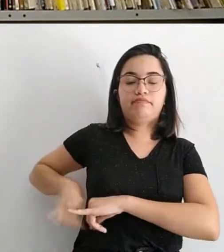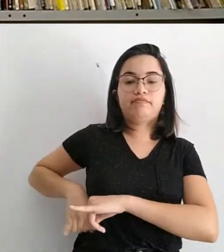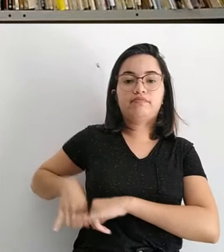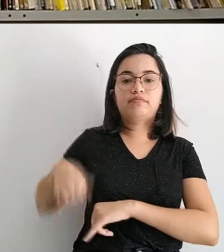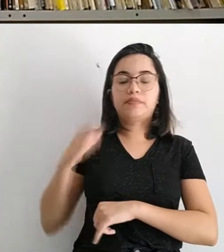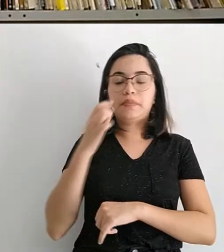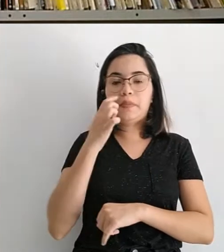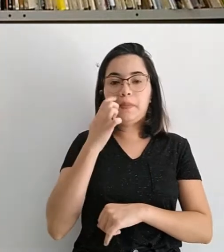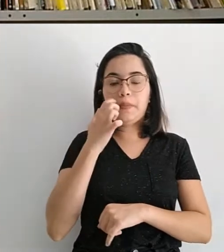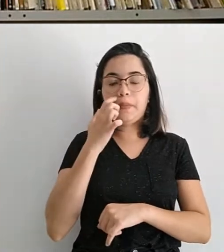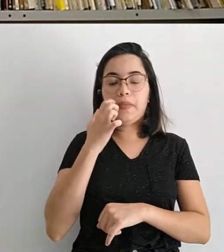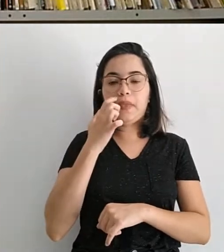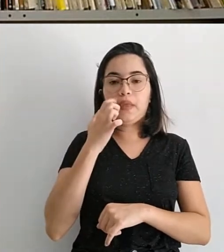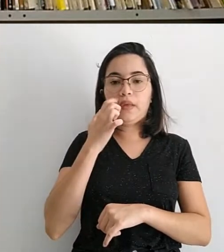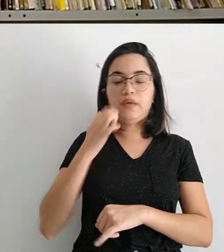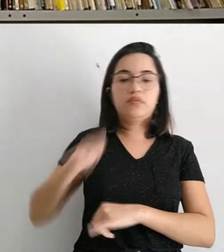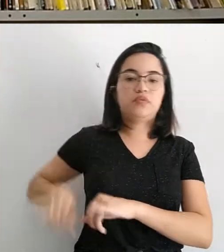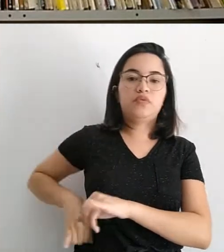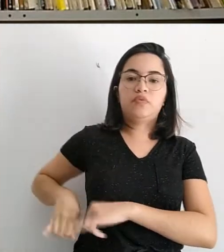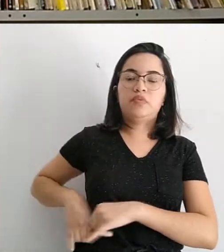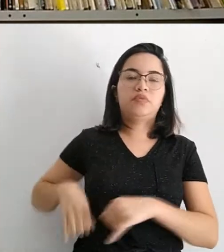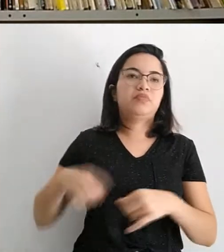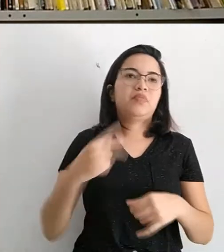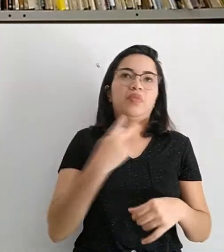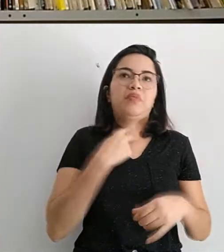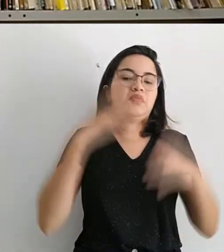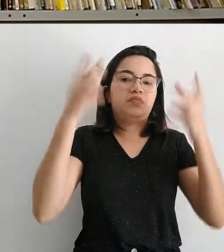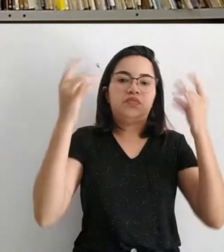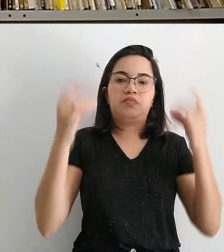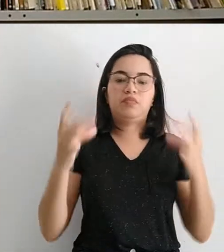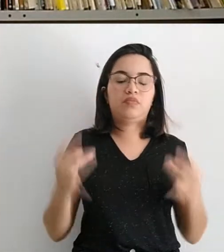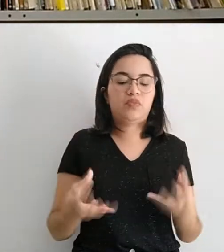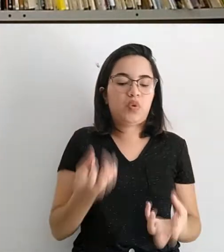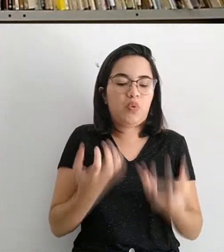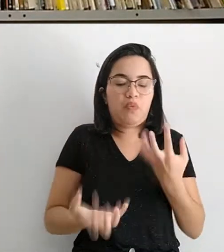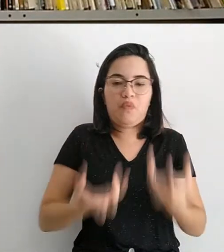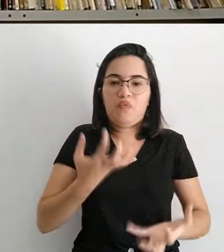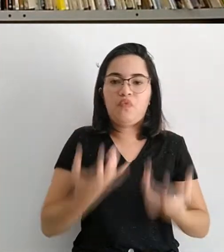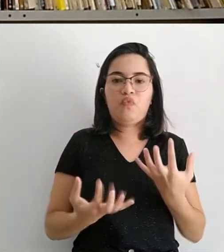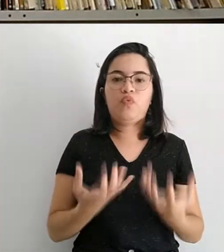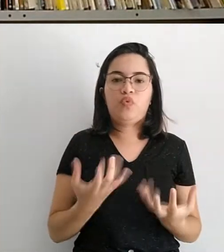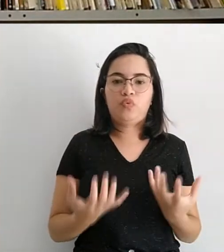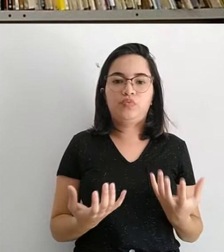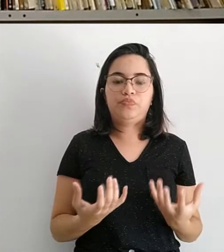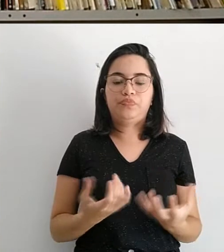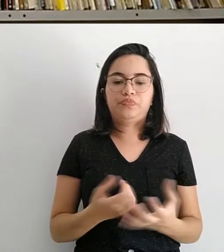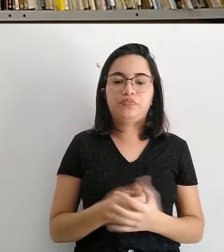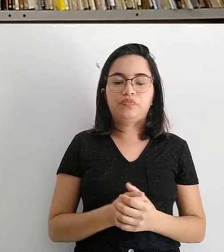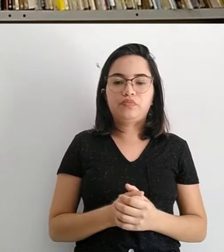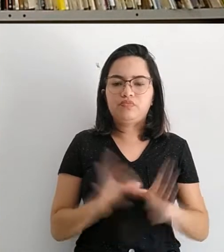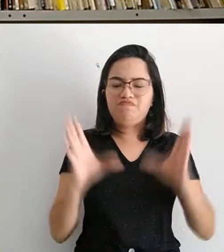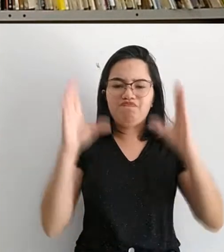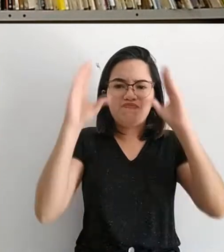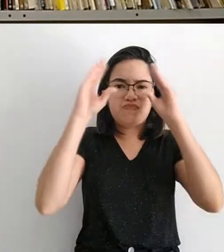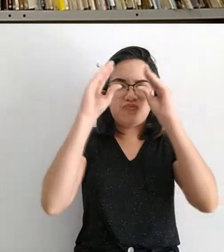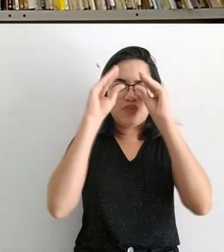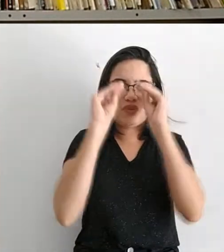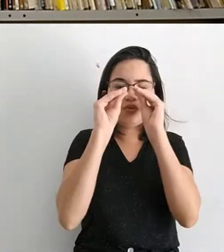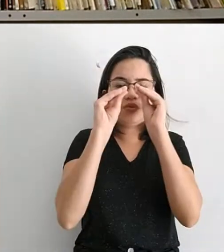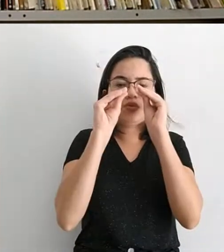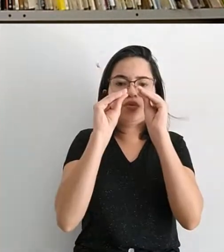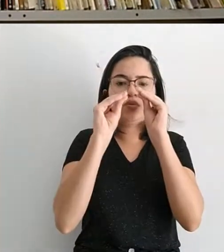tormentos indescritíveis. Um lago que queima com fogo e enxofre,